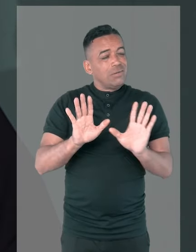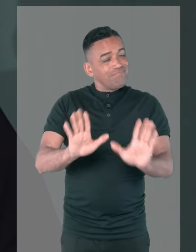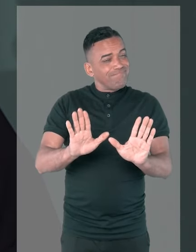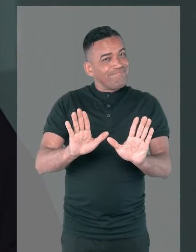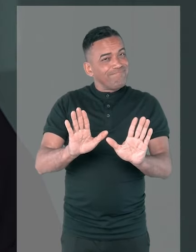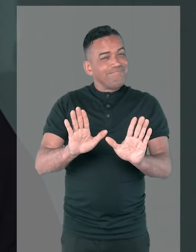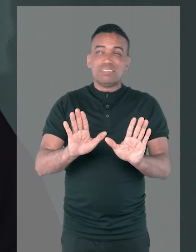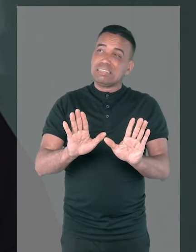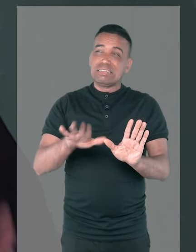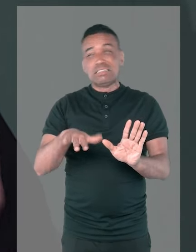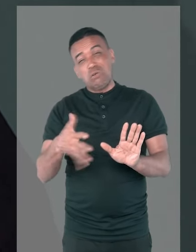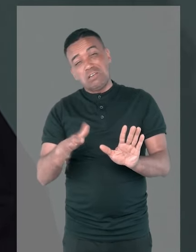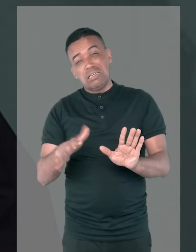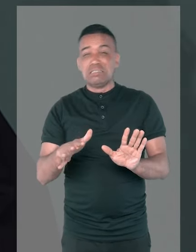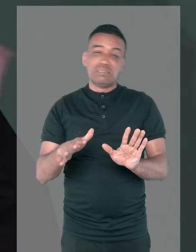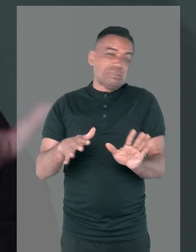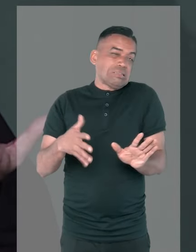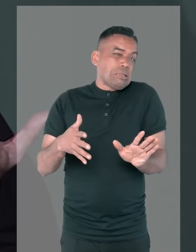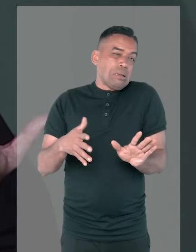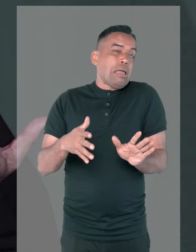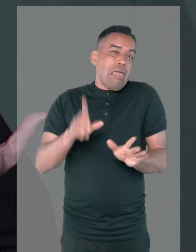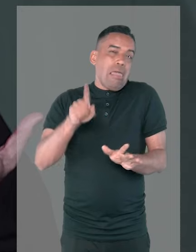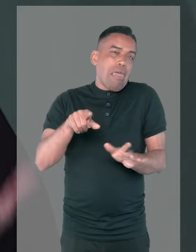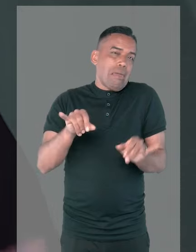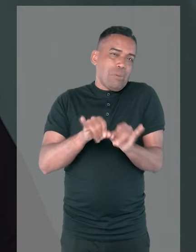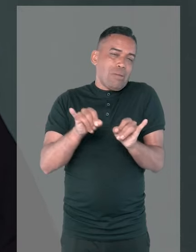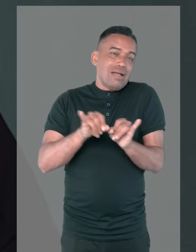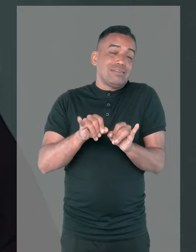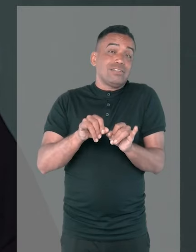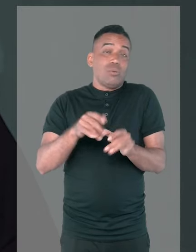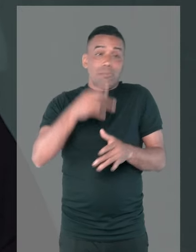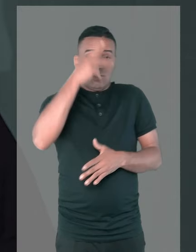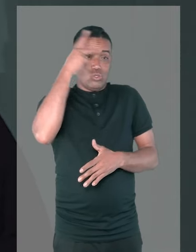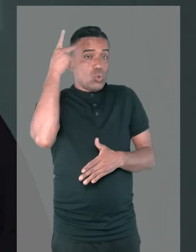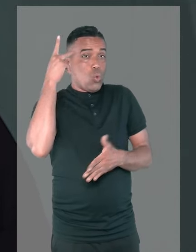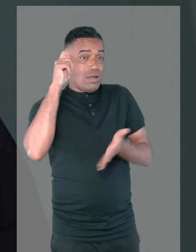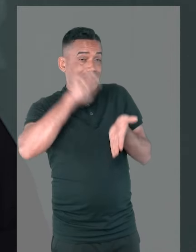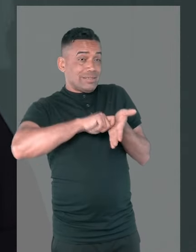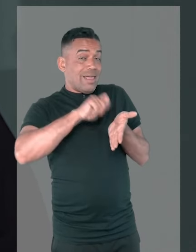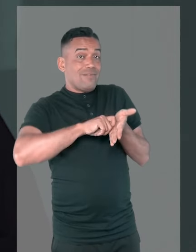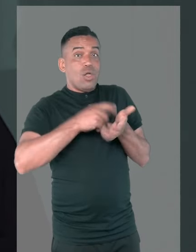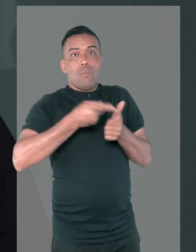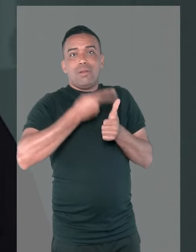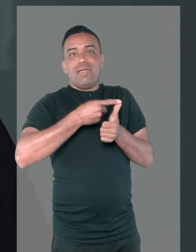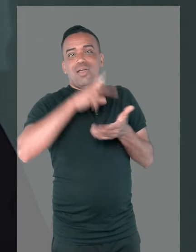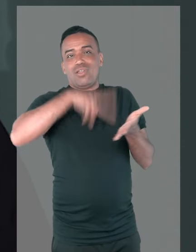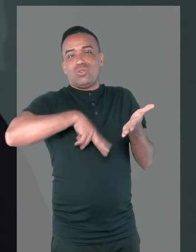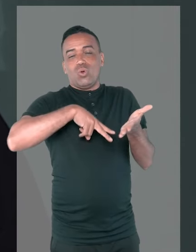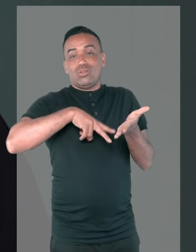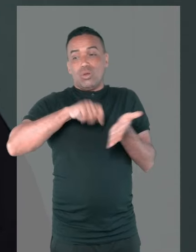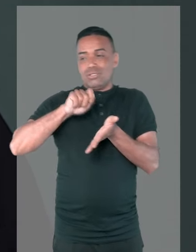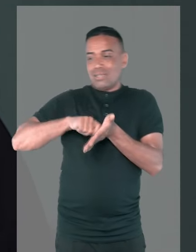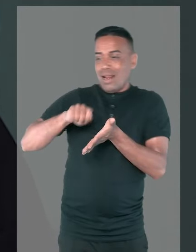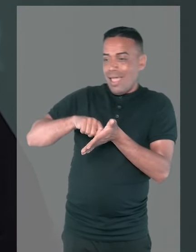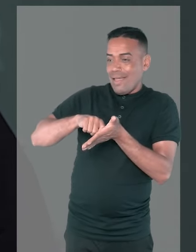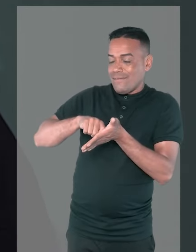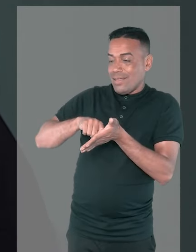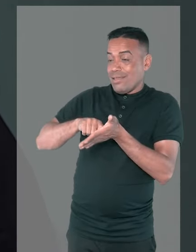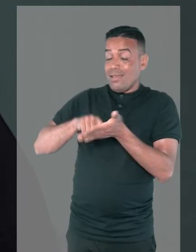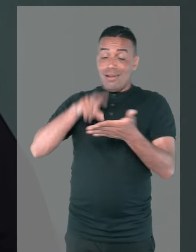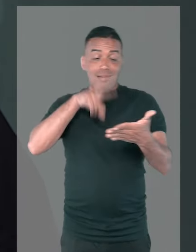e talvez seja até um clichê, mas o autor do livro é o seu primeiro leitor, né? A gente lê o livro